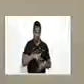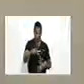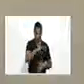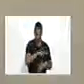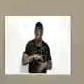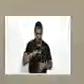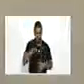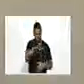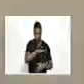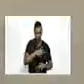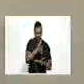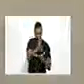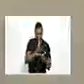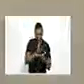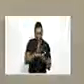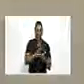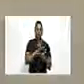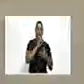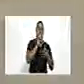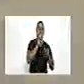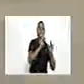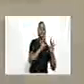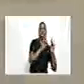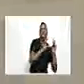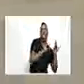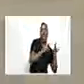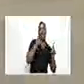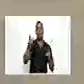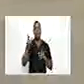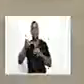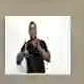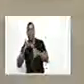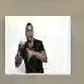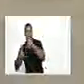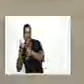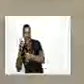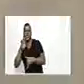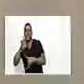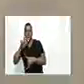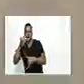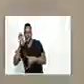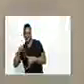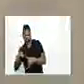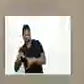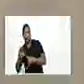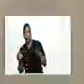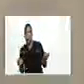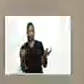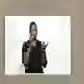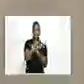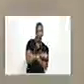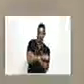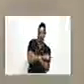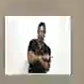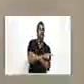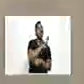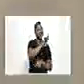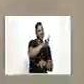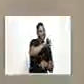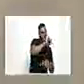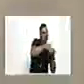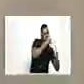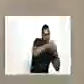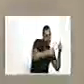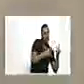recolhido úmido a outra metade tá fazendo reciclagem no outro dia úmido de um lado e reciclagem do